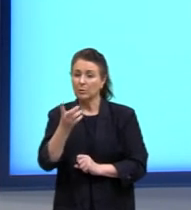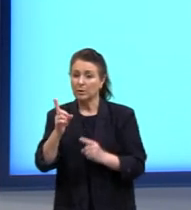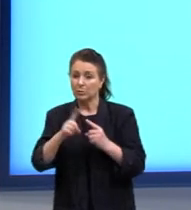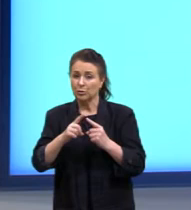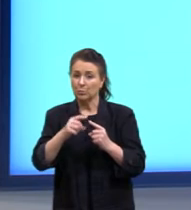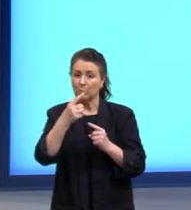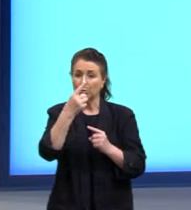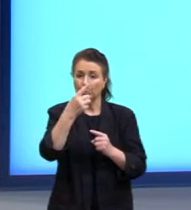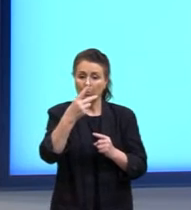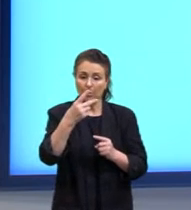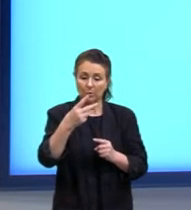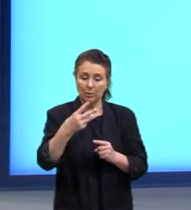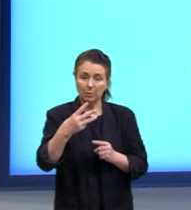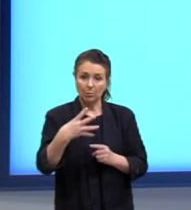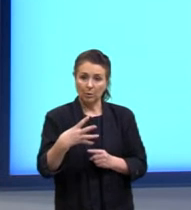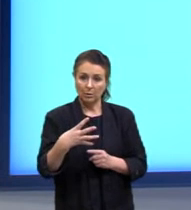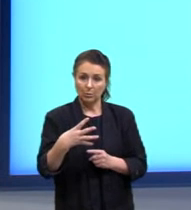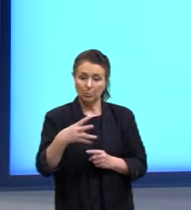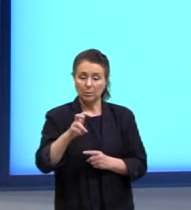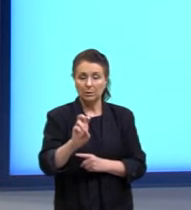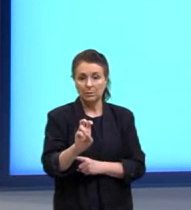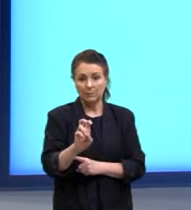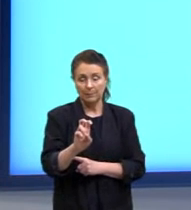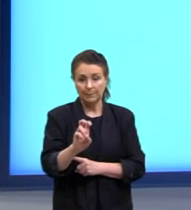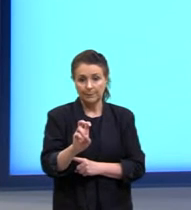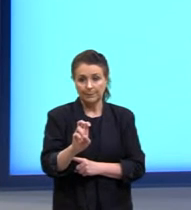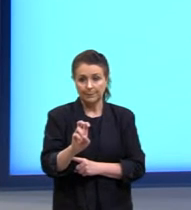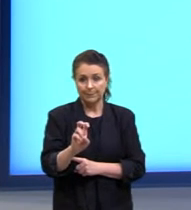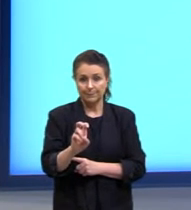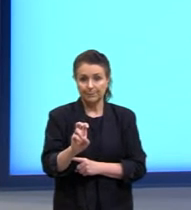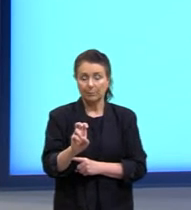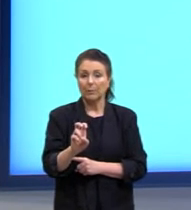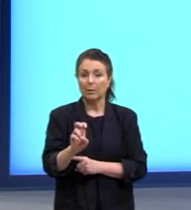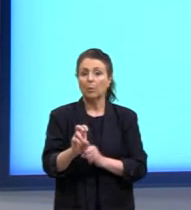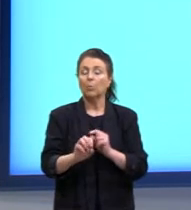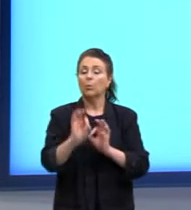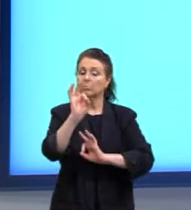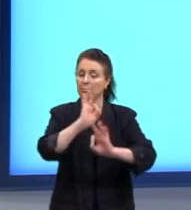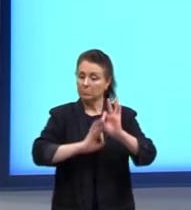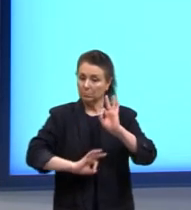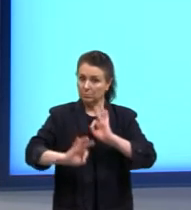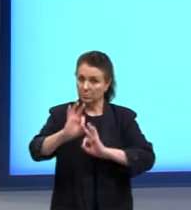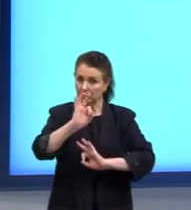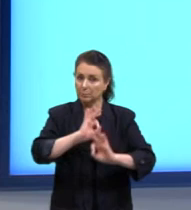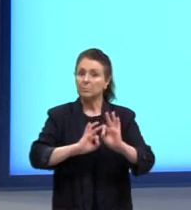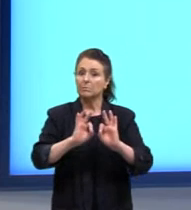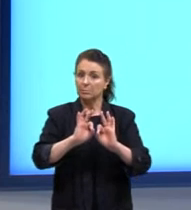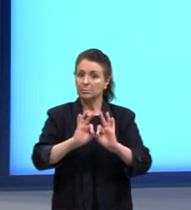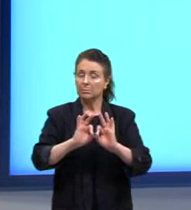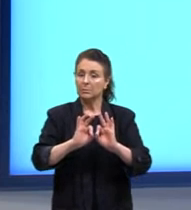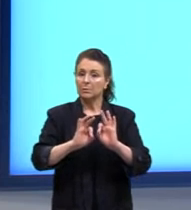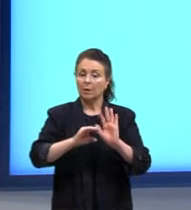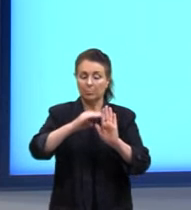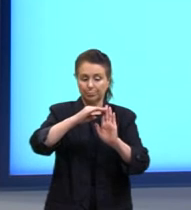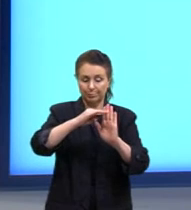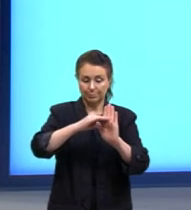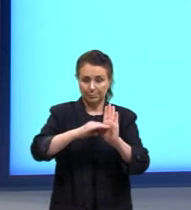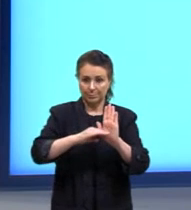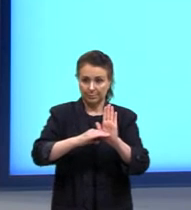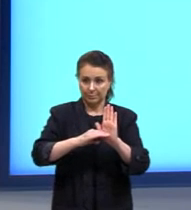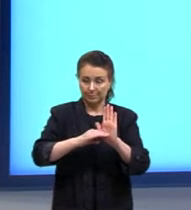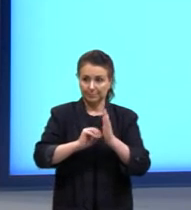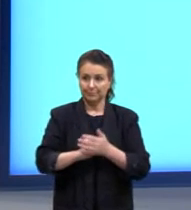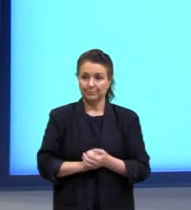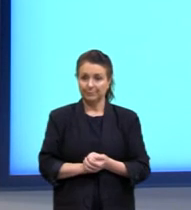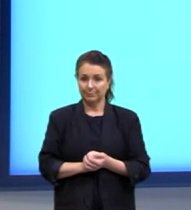1 2 3 4 e 5 né seguindo a ordem das comissões nas alternativas